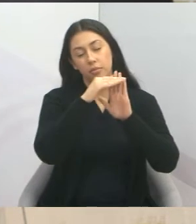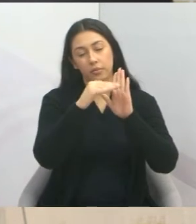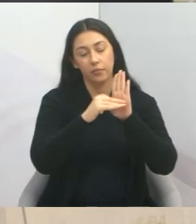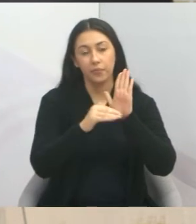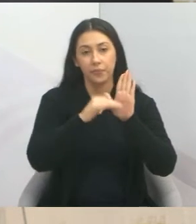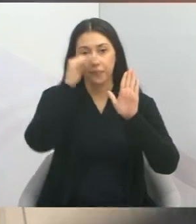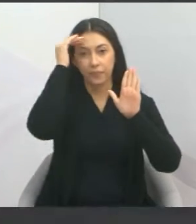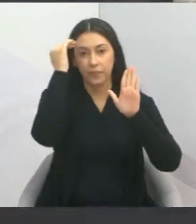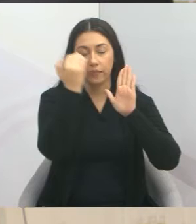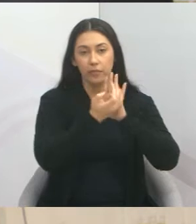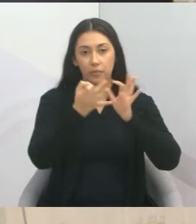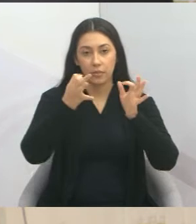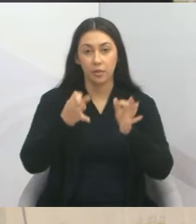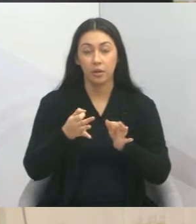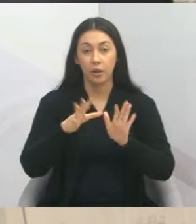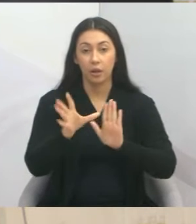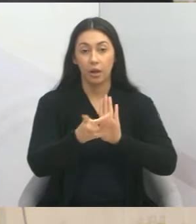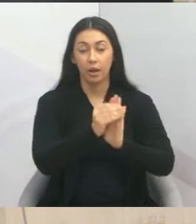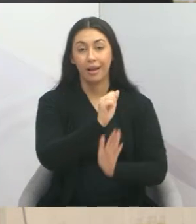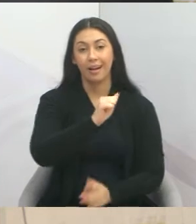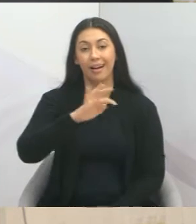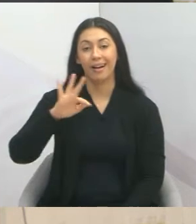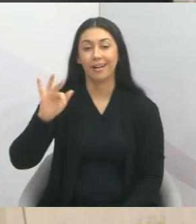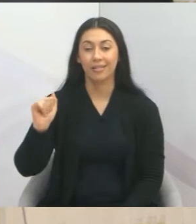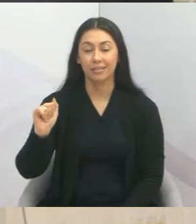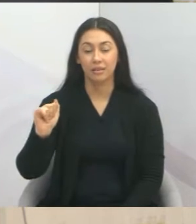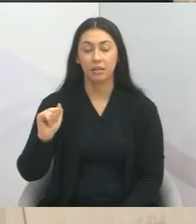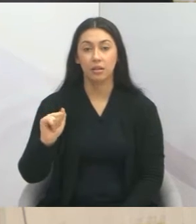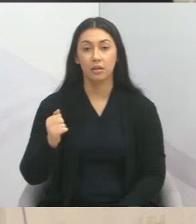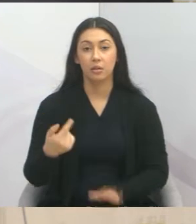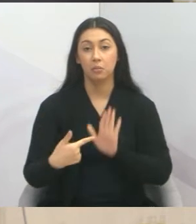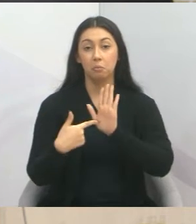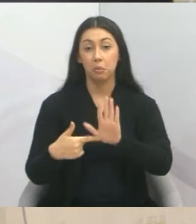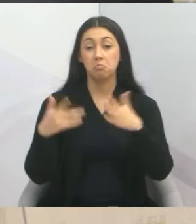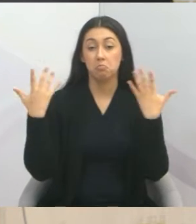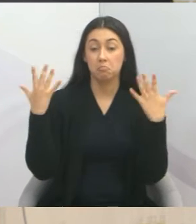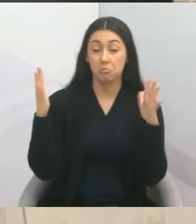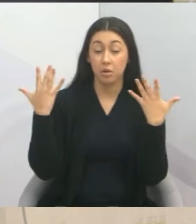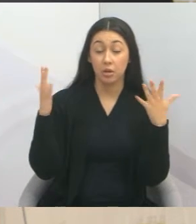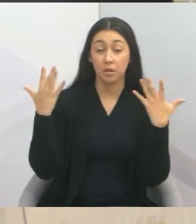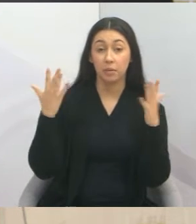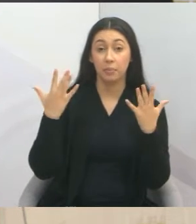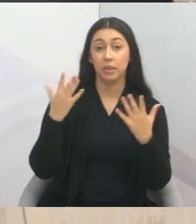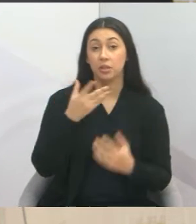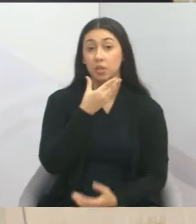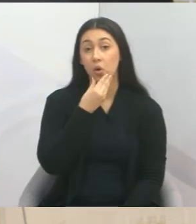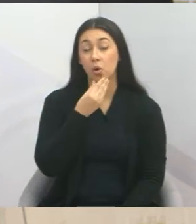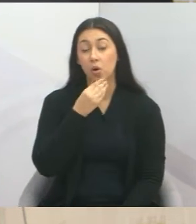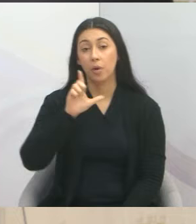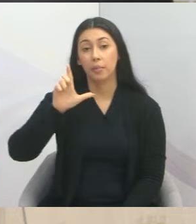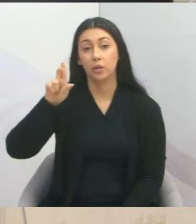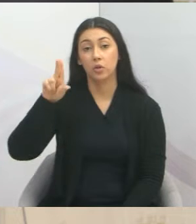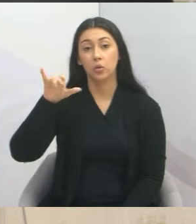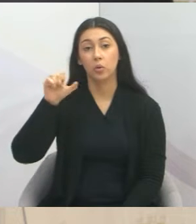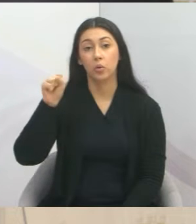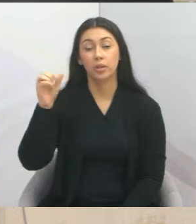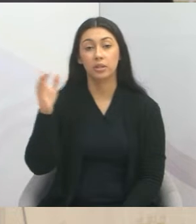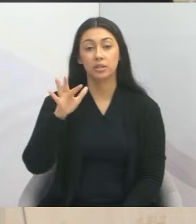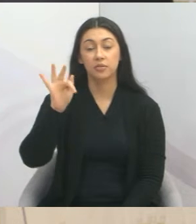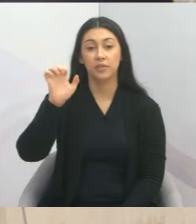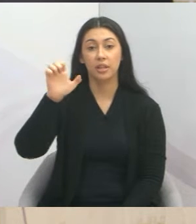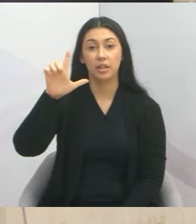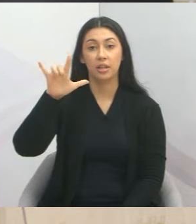10 regimentais que se consiste na ata dos trabalhos da sessão o registro e Moção congratulatória ao senhor Luiz Felipe de Oliveira